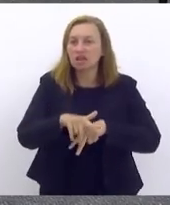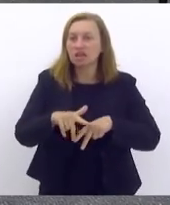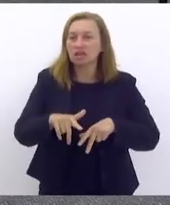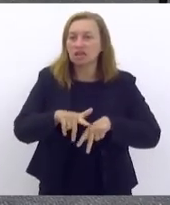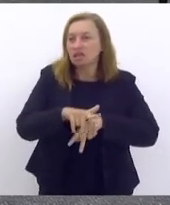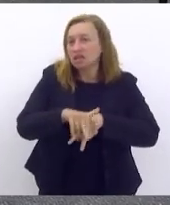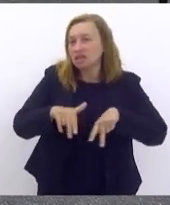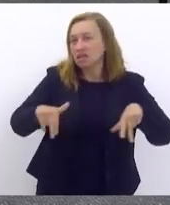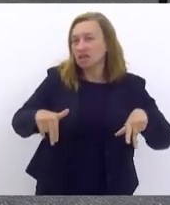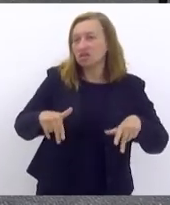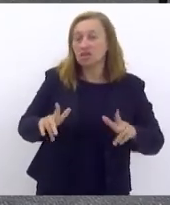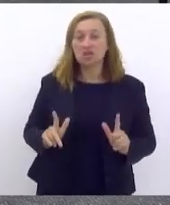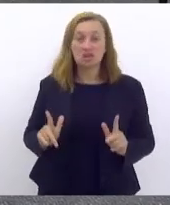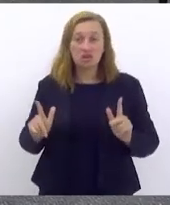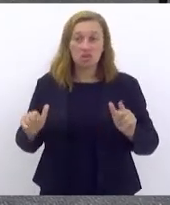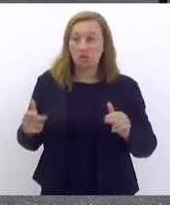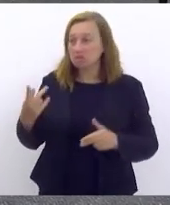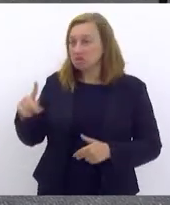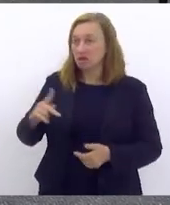autodefine.